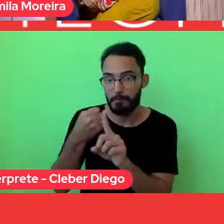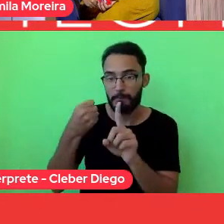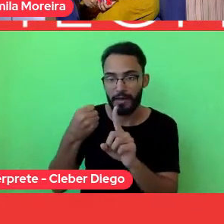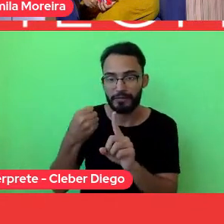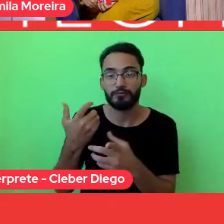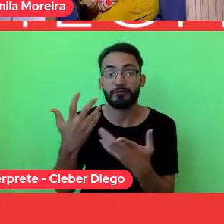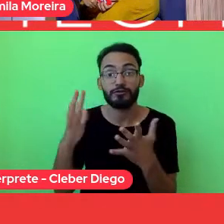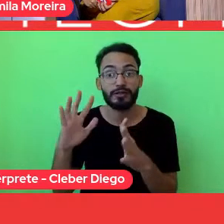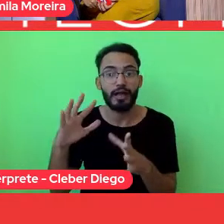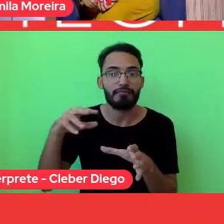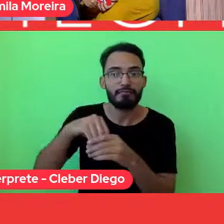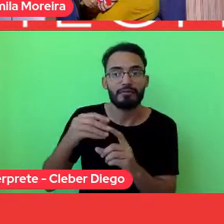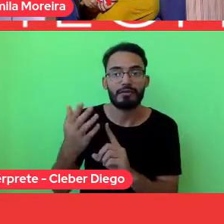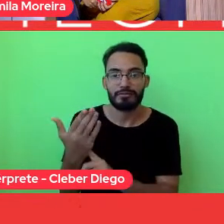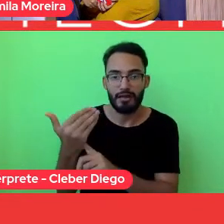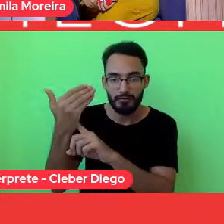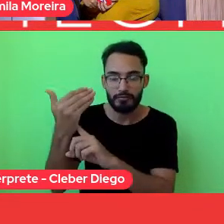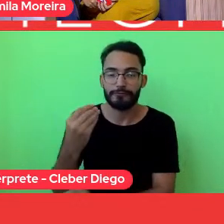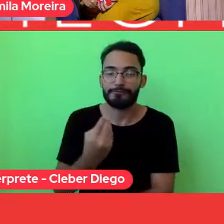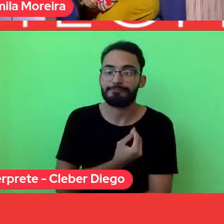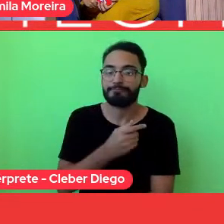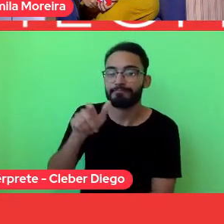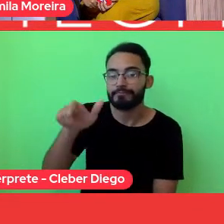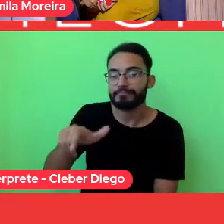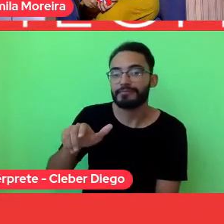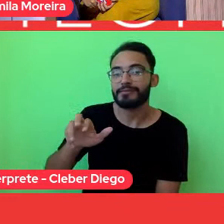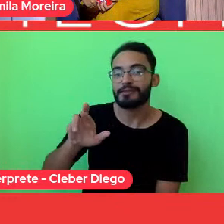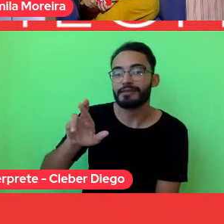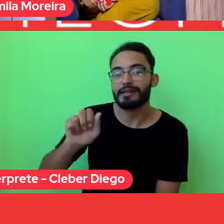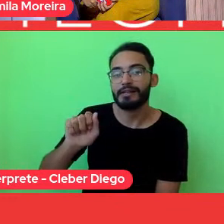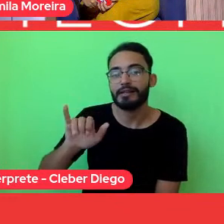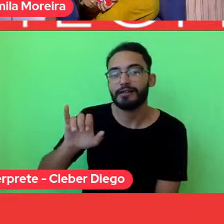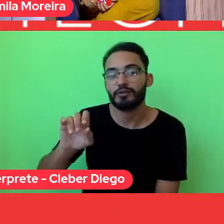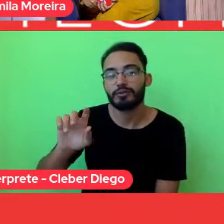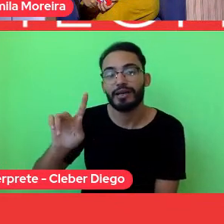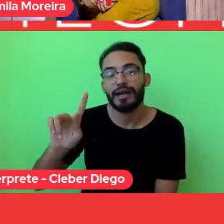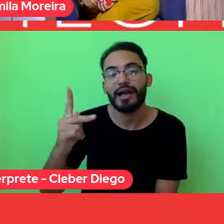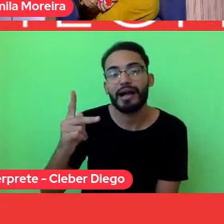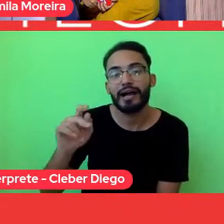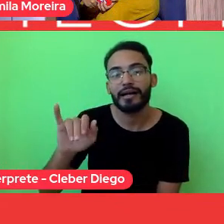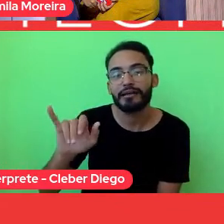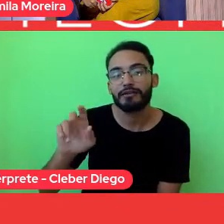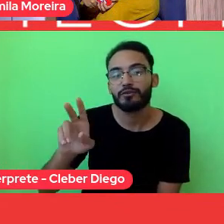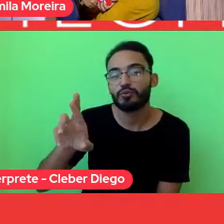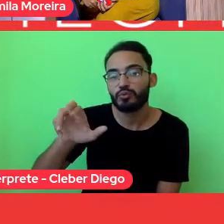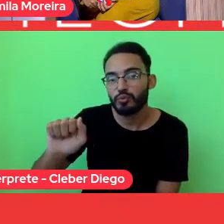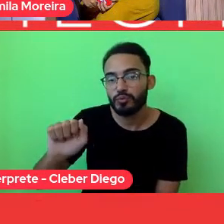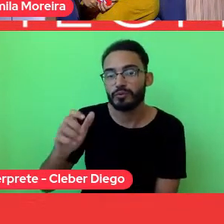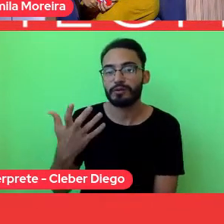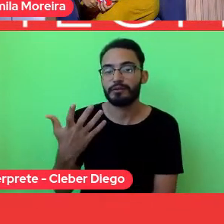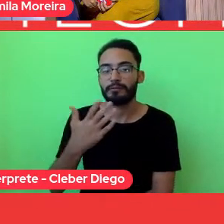está na tecnologia teve na vida da Rayura, da Val, da Ana, na minha, e o tanto que as nossas histórias